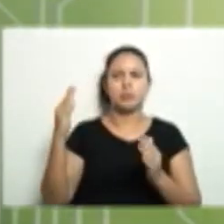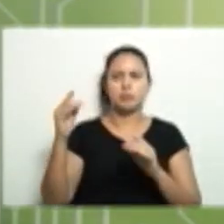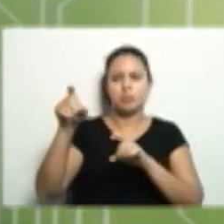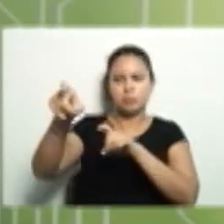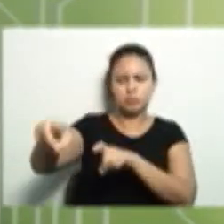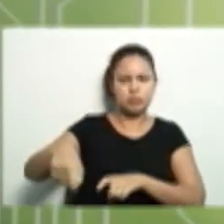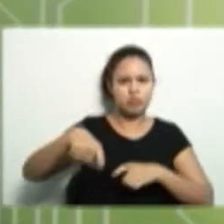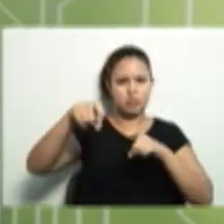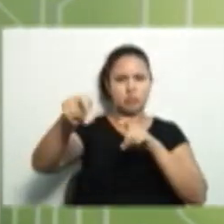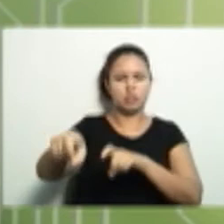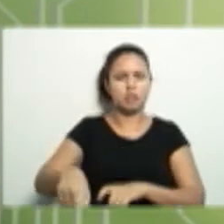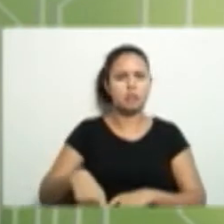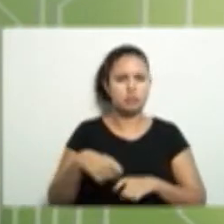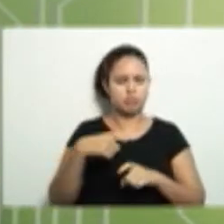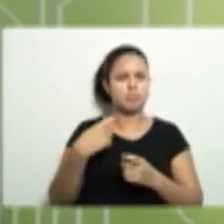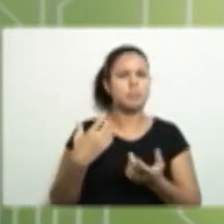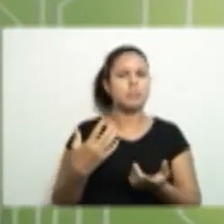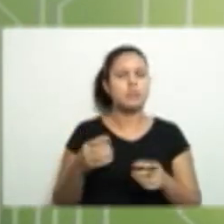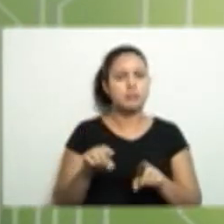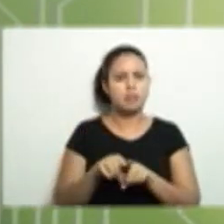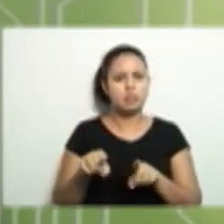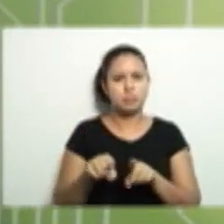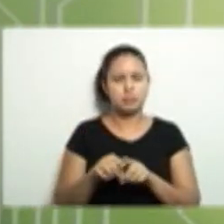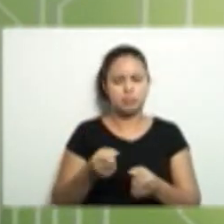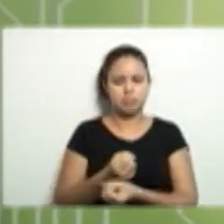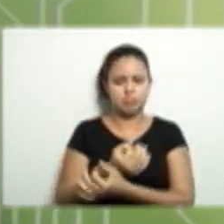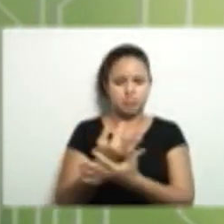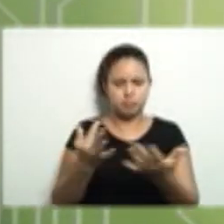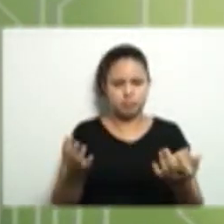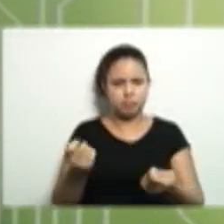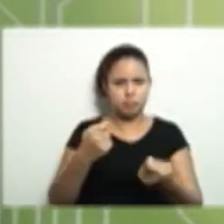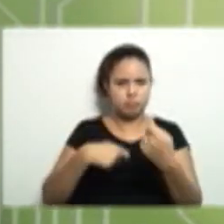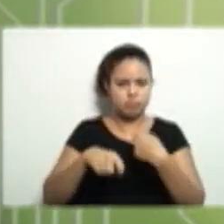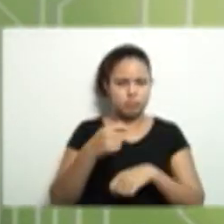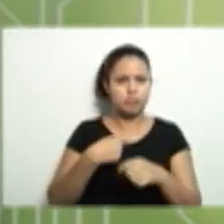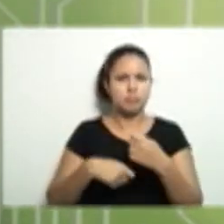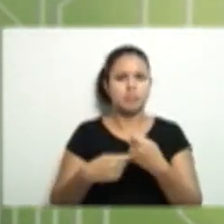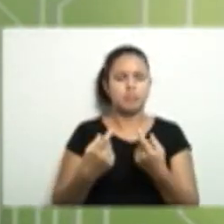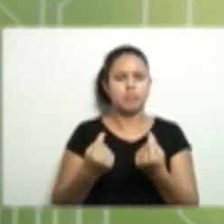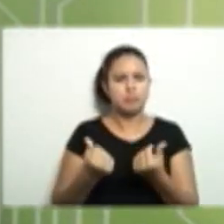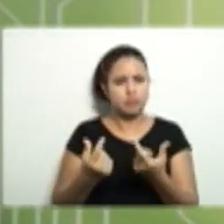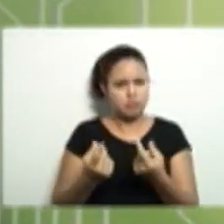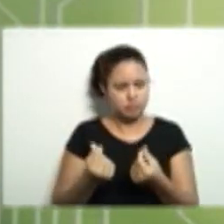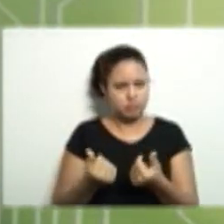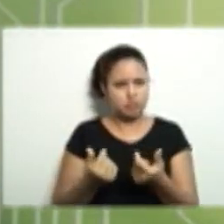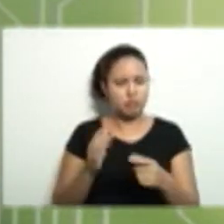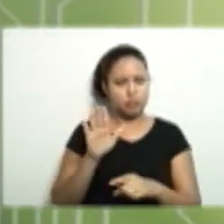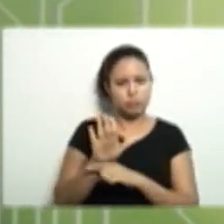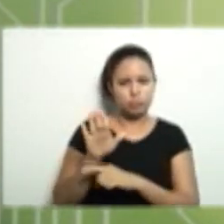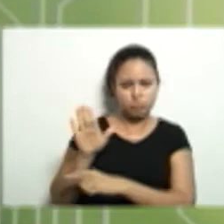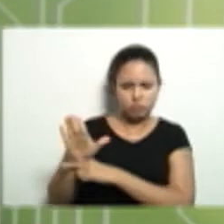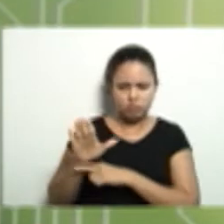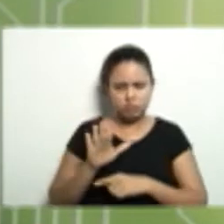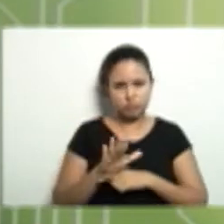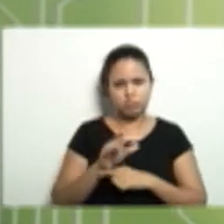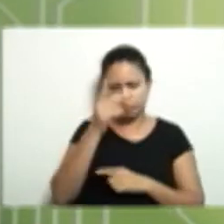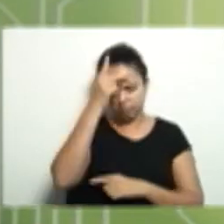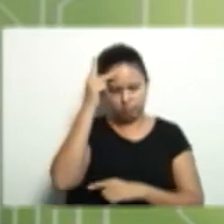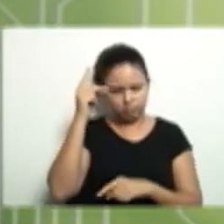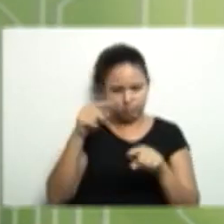pessoas das famílias rurais e para distribuir renda. Então, para gerar a multiplicação de riqueza para as pessoas que têm